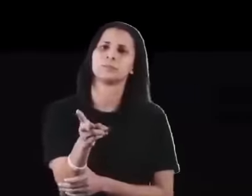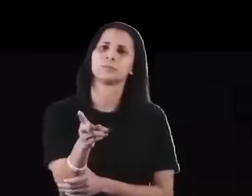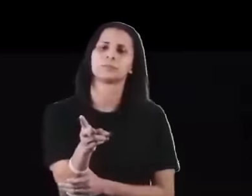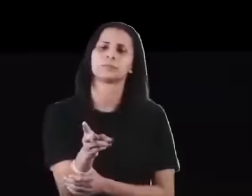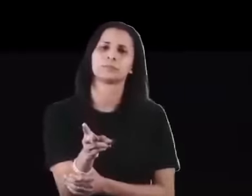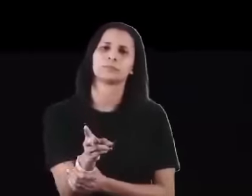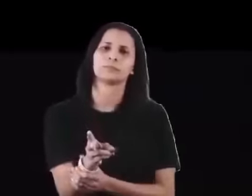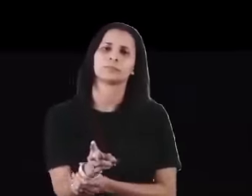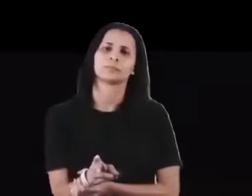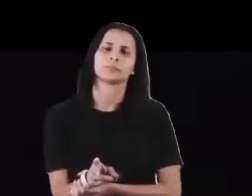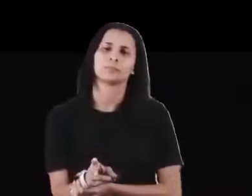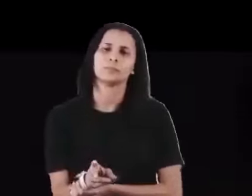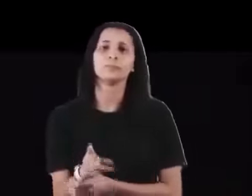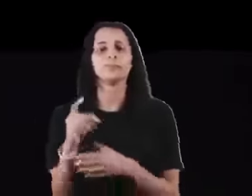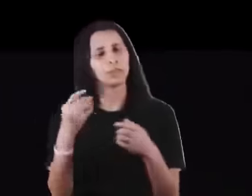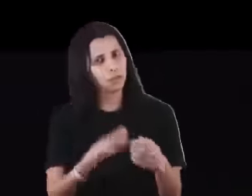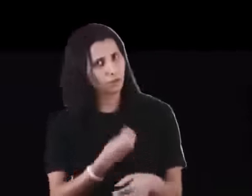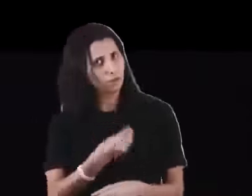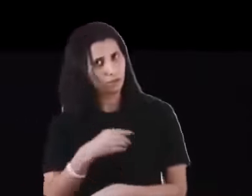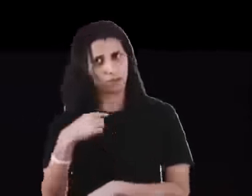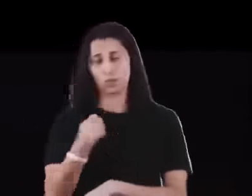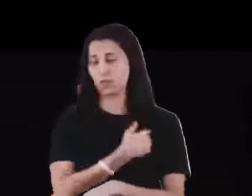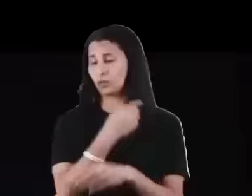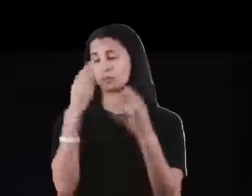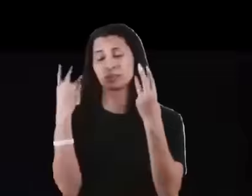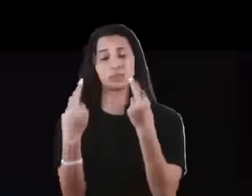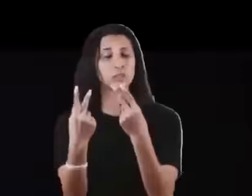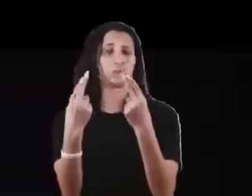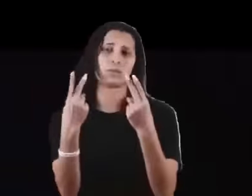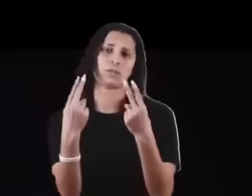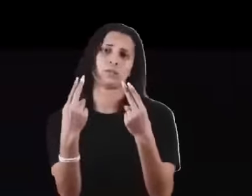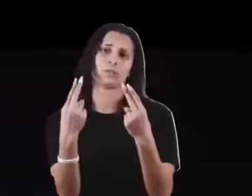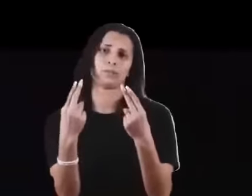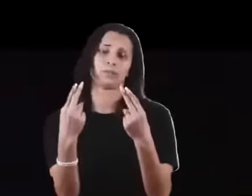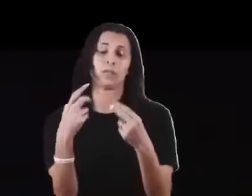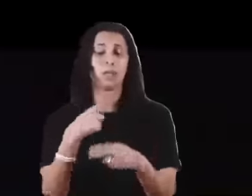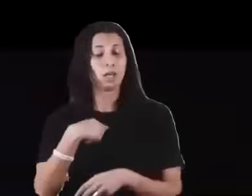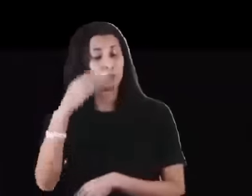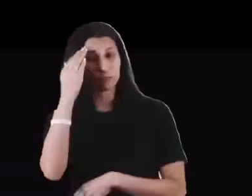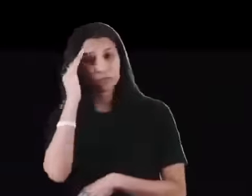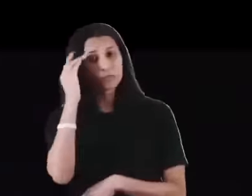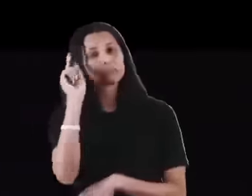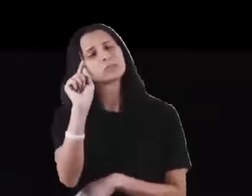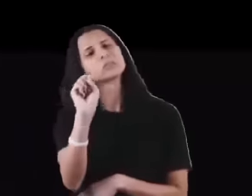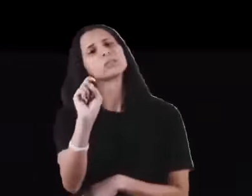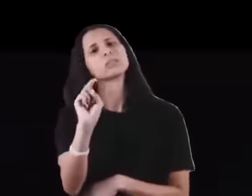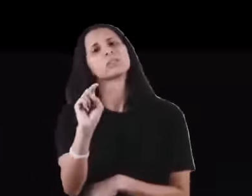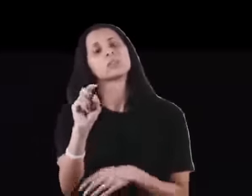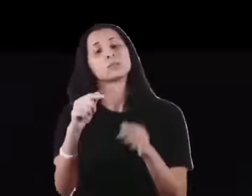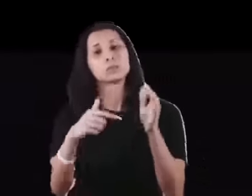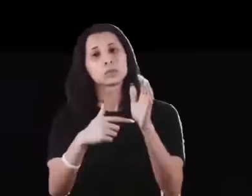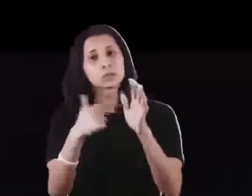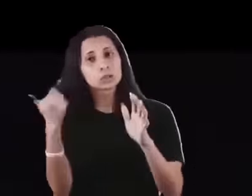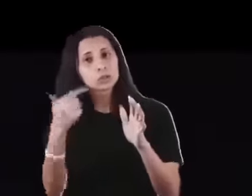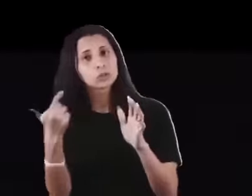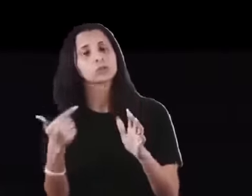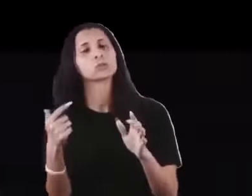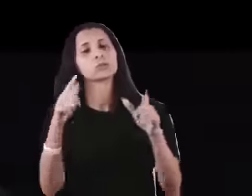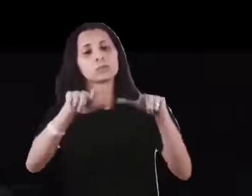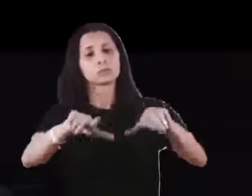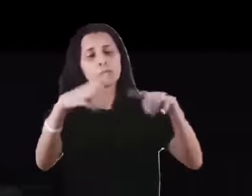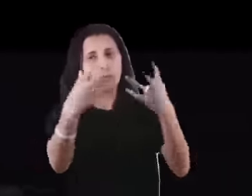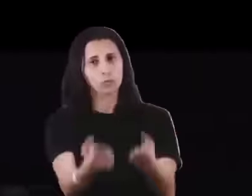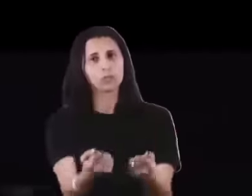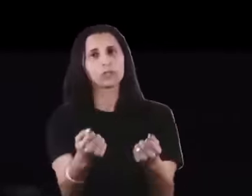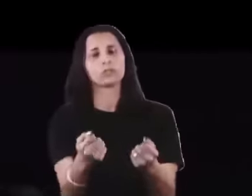ela e na vida da gente também assim ela não é não sei se você sabe mas o segundo deserto que ela estava chama-se Bete você vai